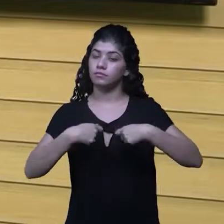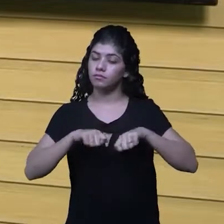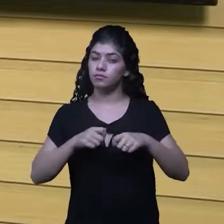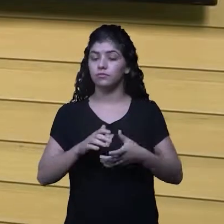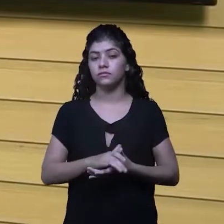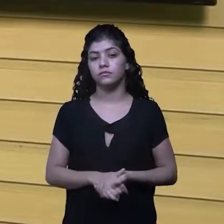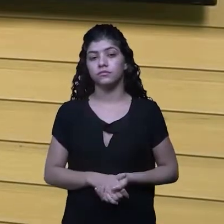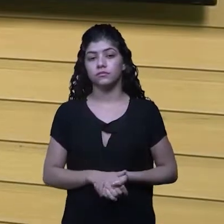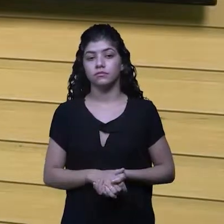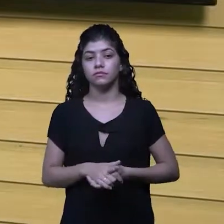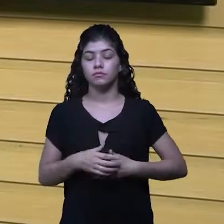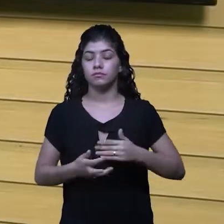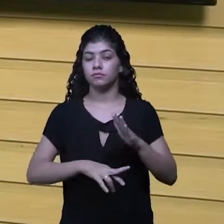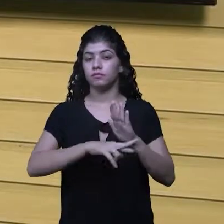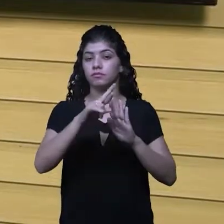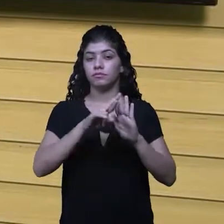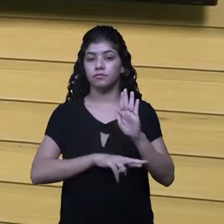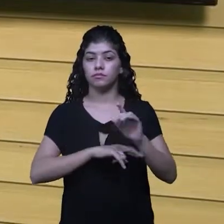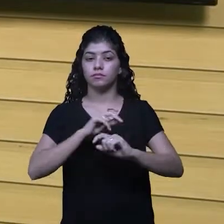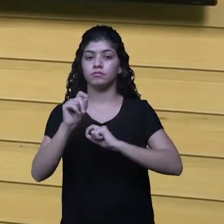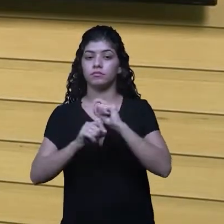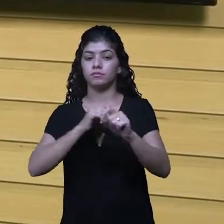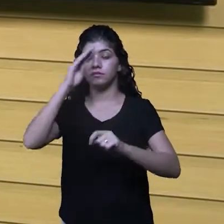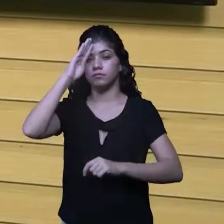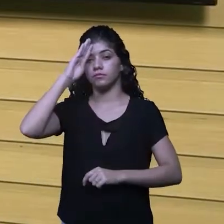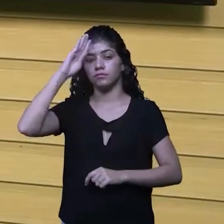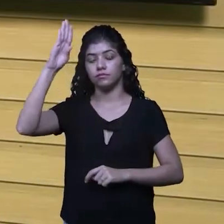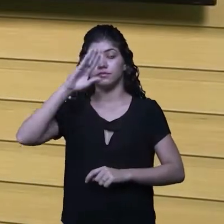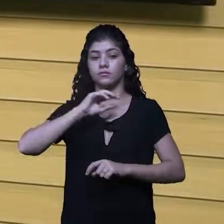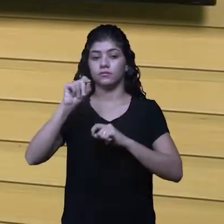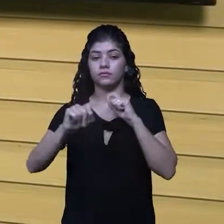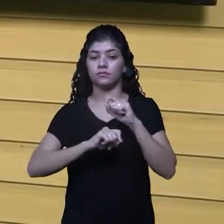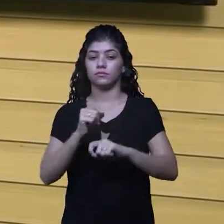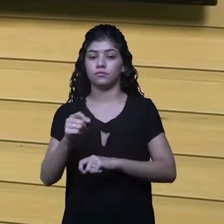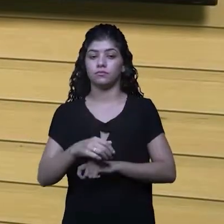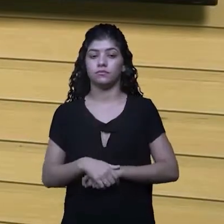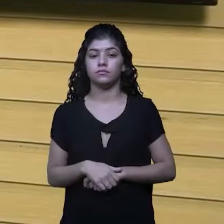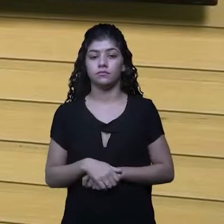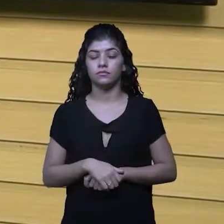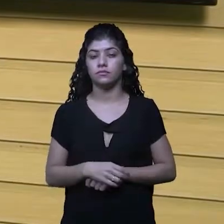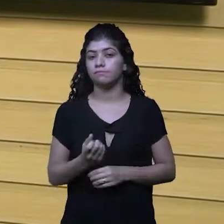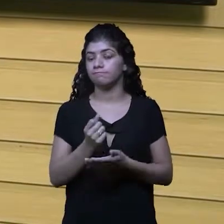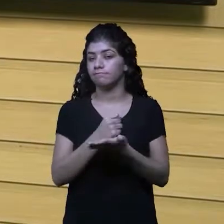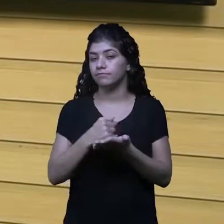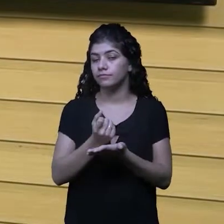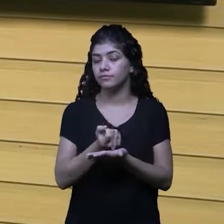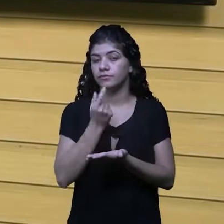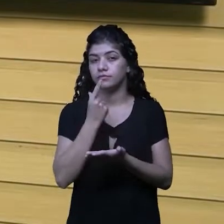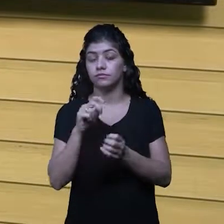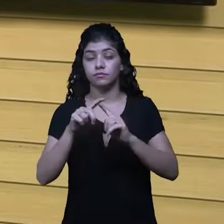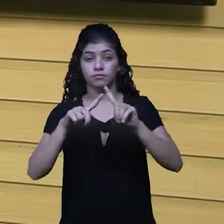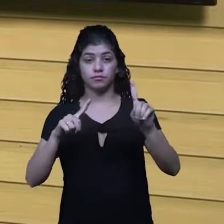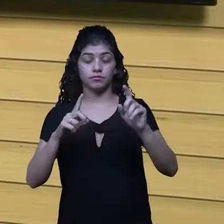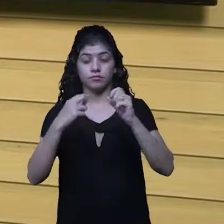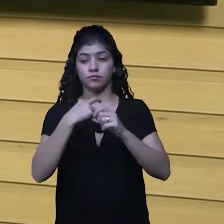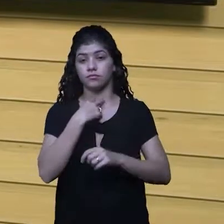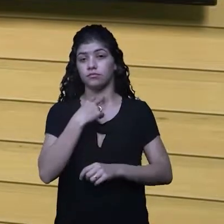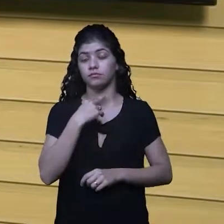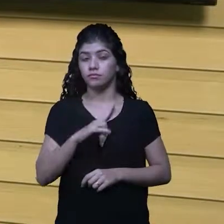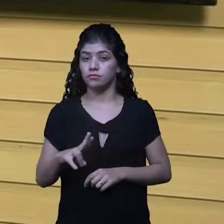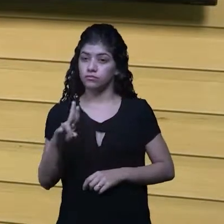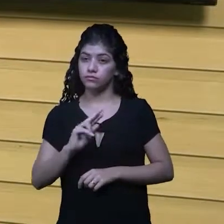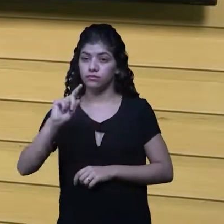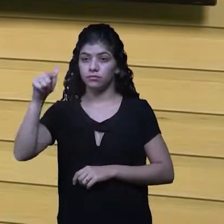Então, a norma é principalmente para medicamentos, mas isso não quer dizer que a gente não possa utilizar essas